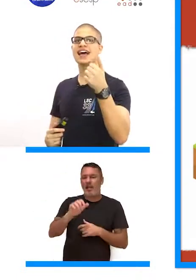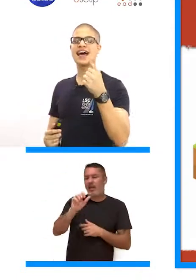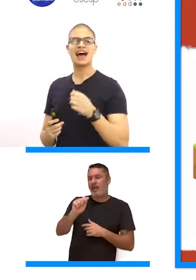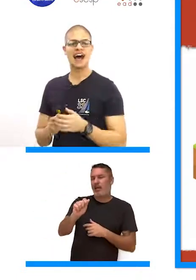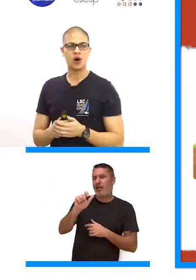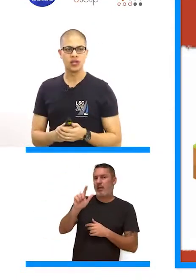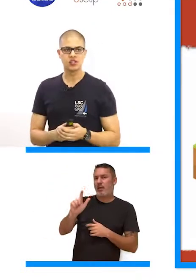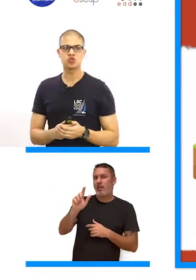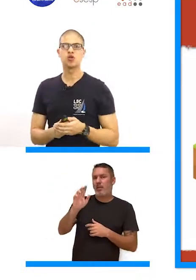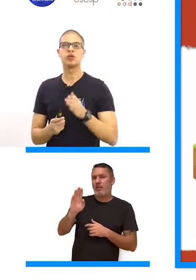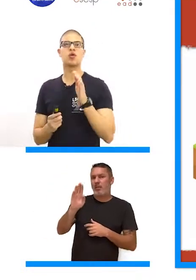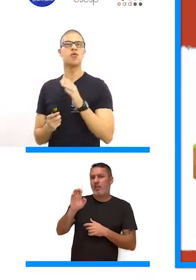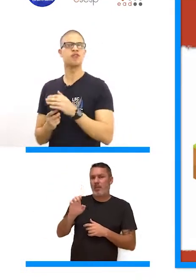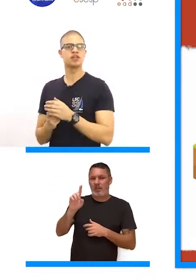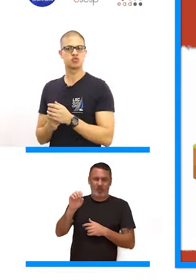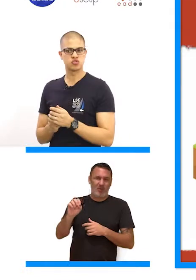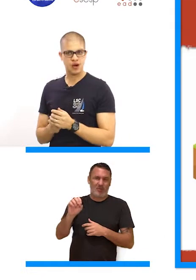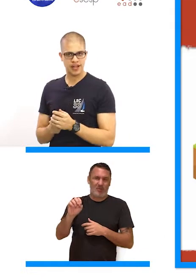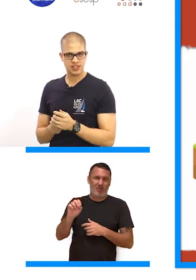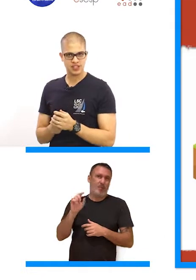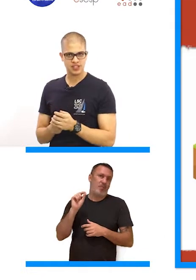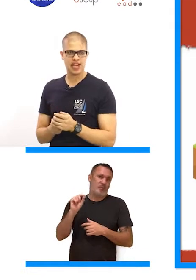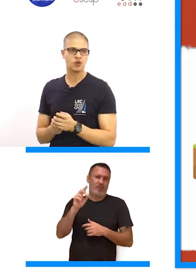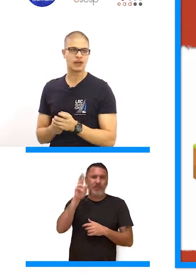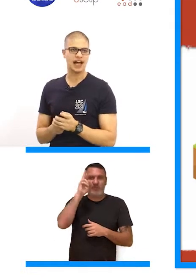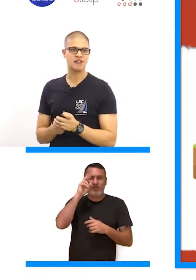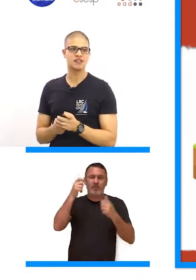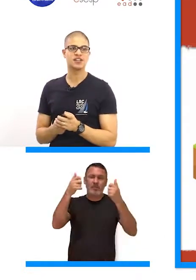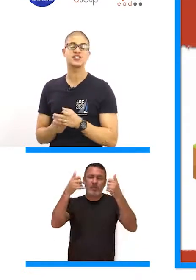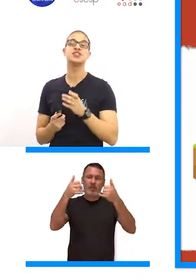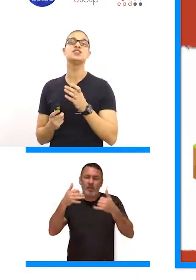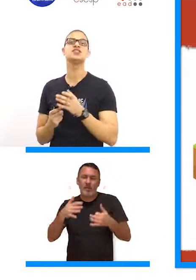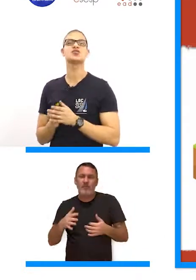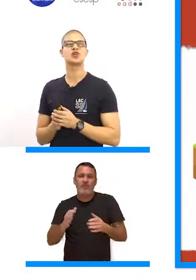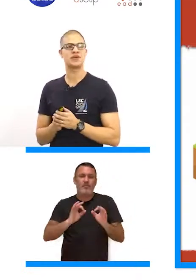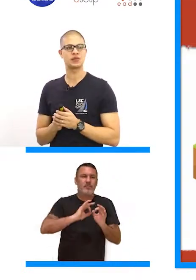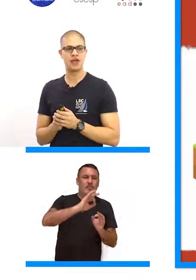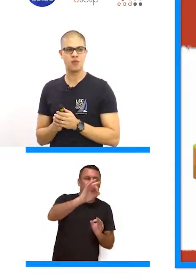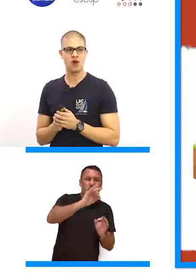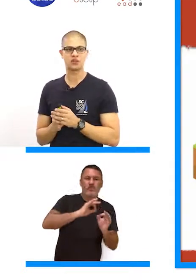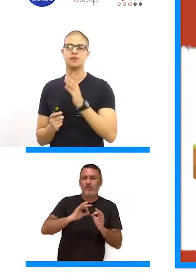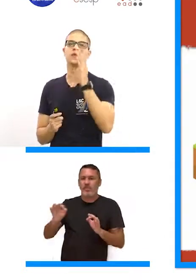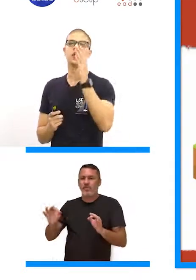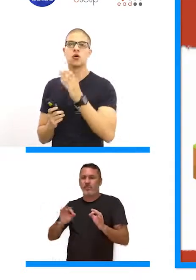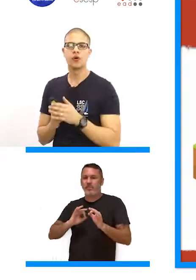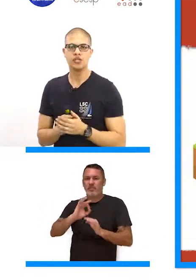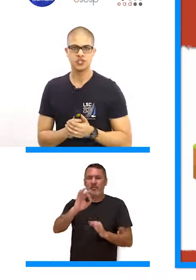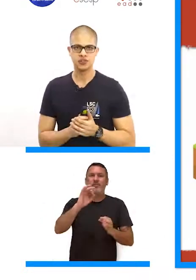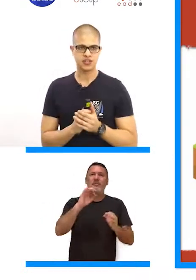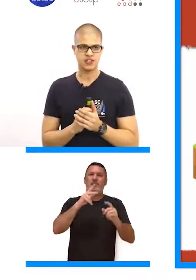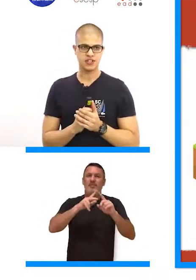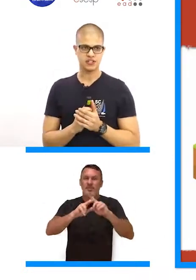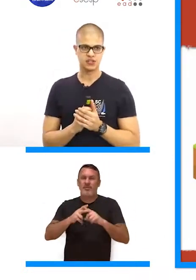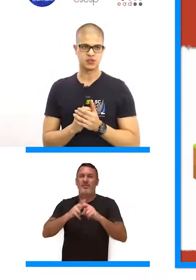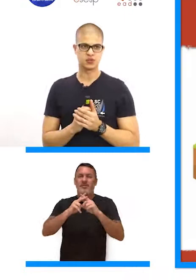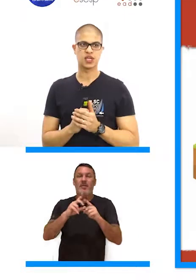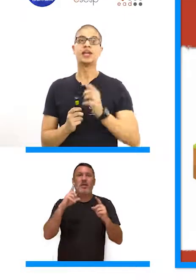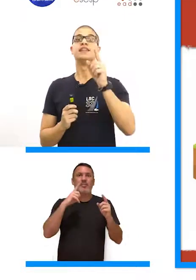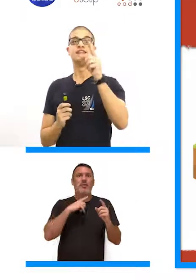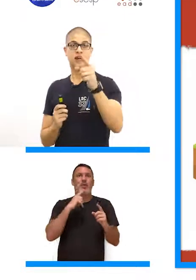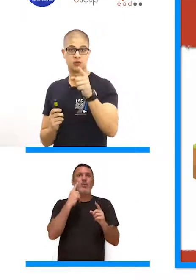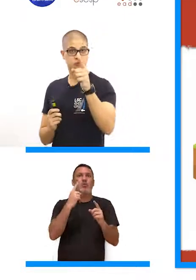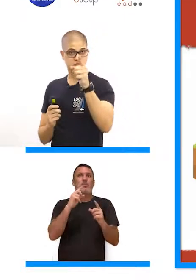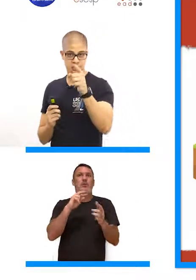falamos na aula sobre convenções cartográficas e sensoriamento remoto, corrigindo os